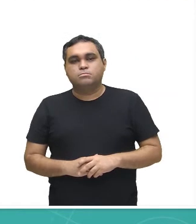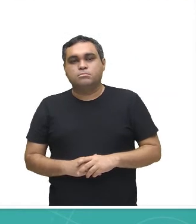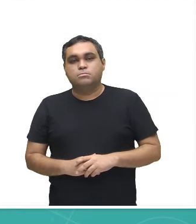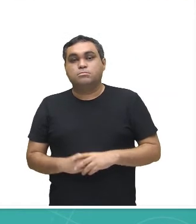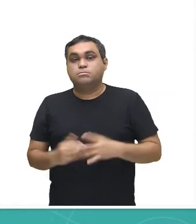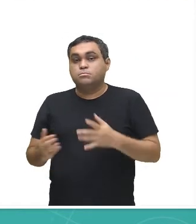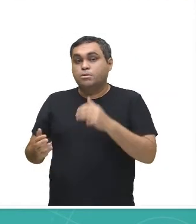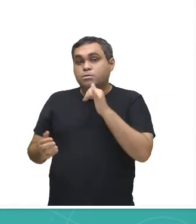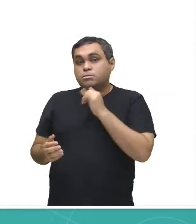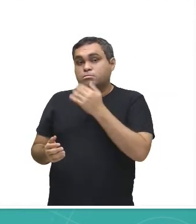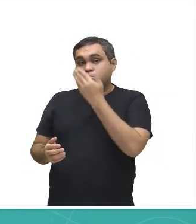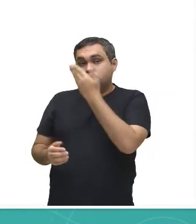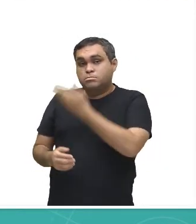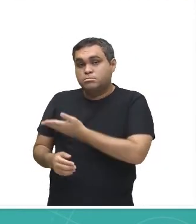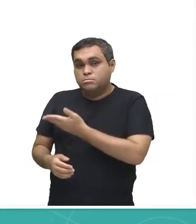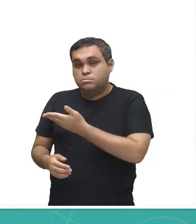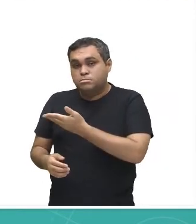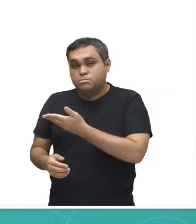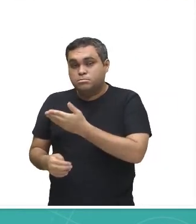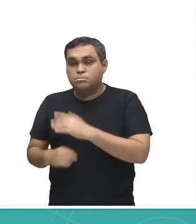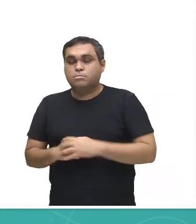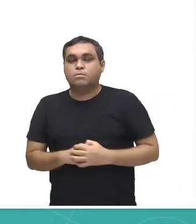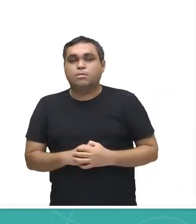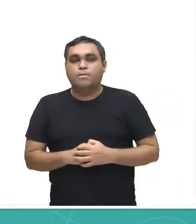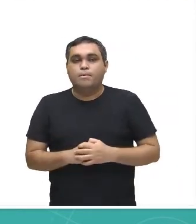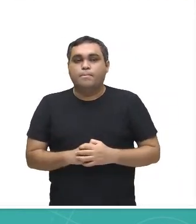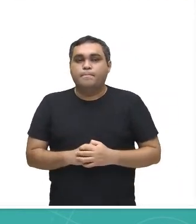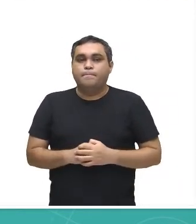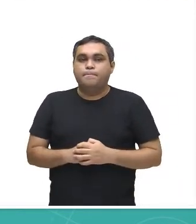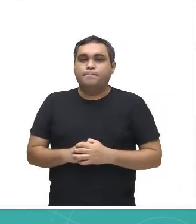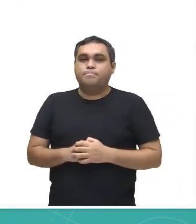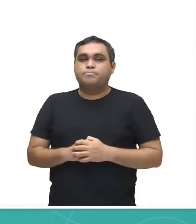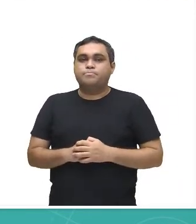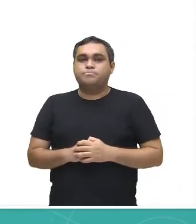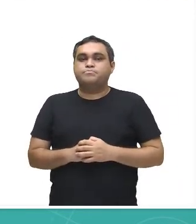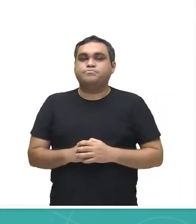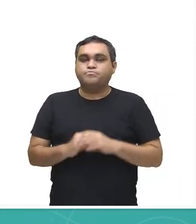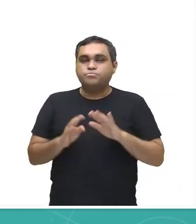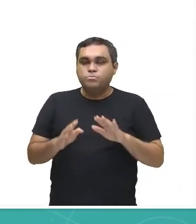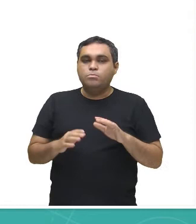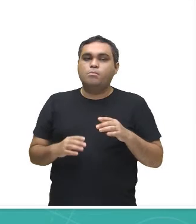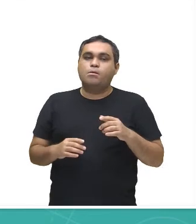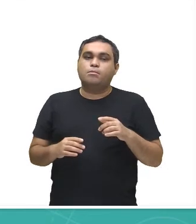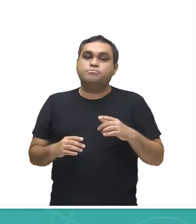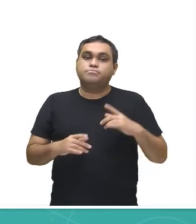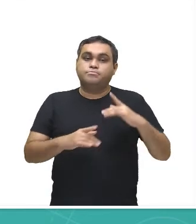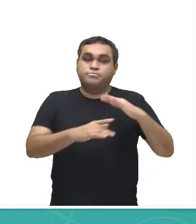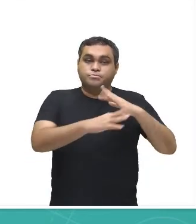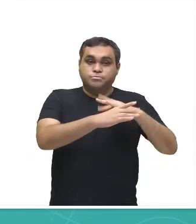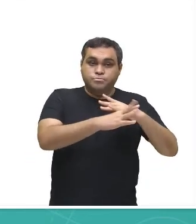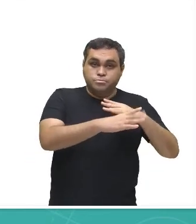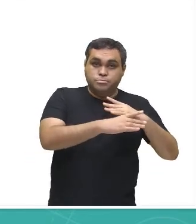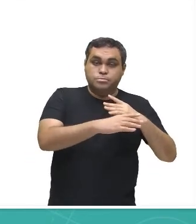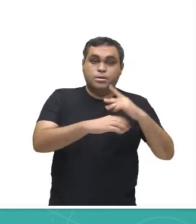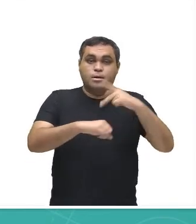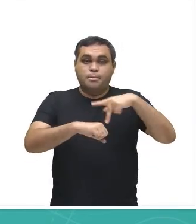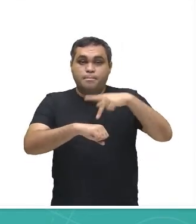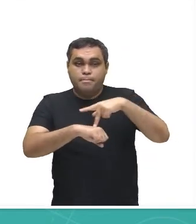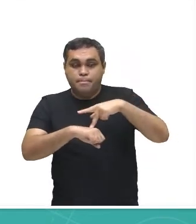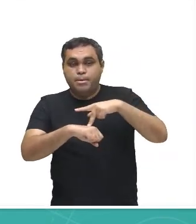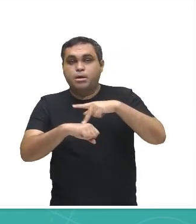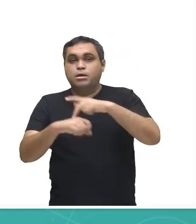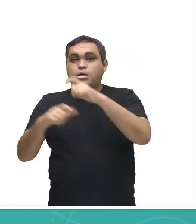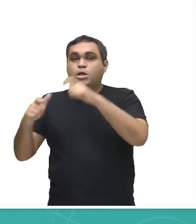exemplo aqui com a utilização das prepositions, aqui no caso é o am, para country, city, suburb,